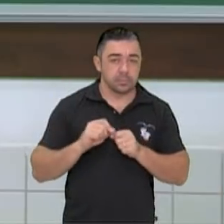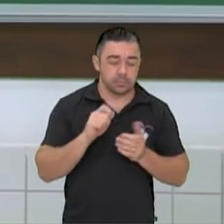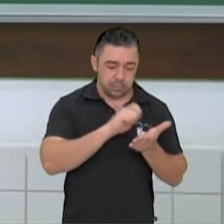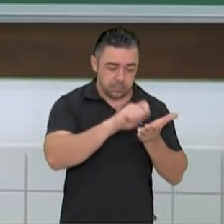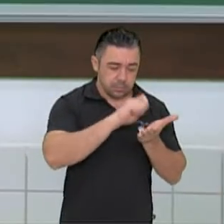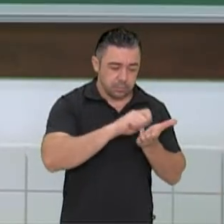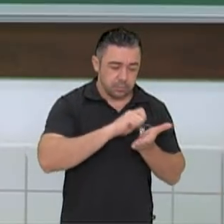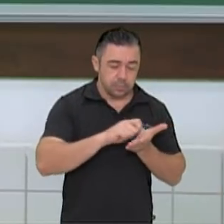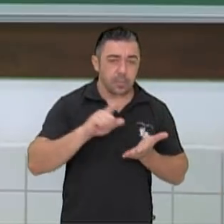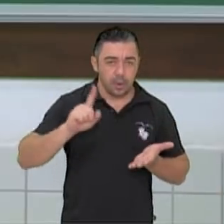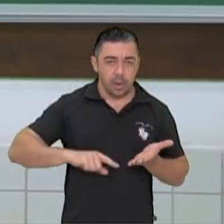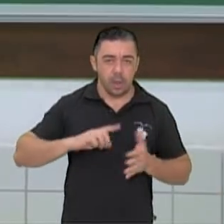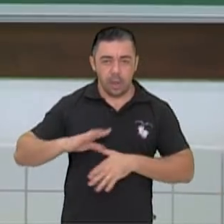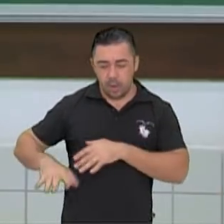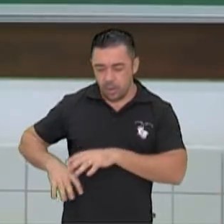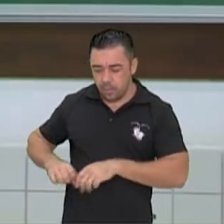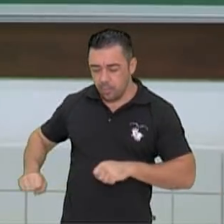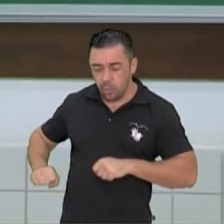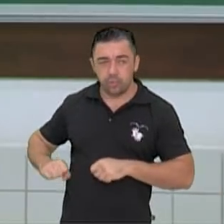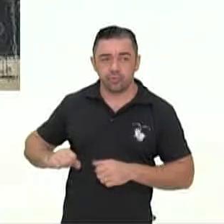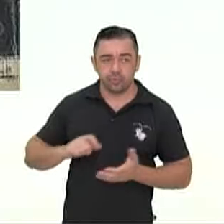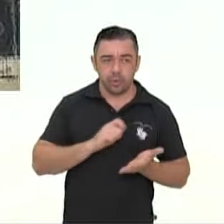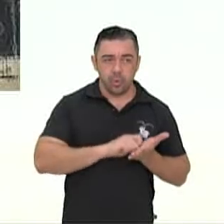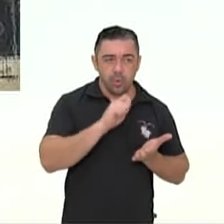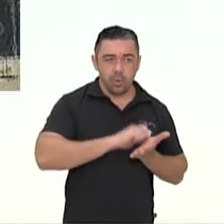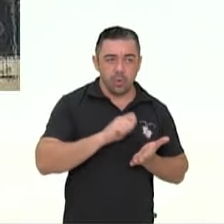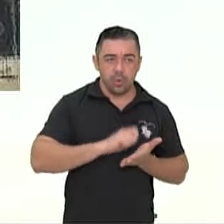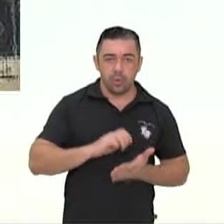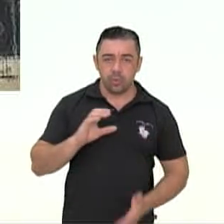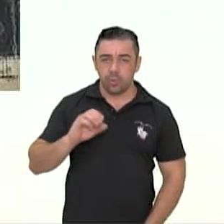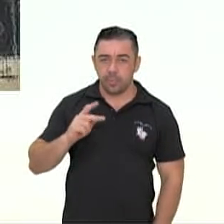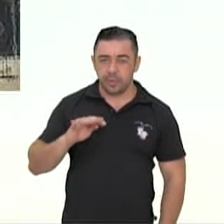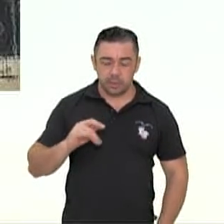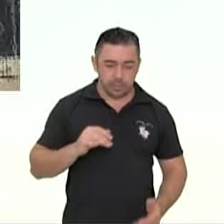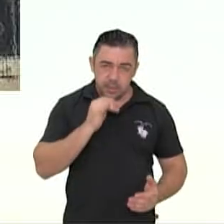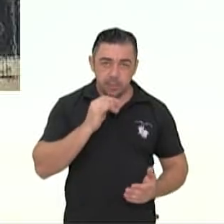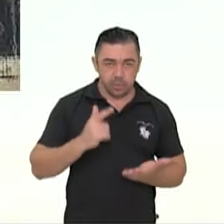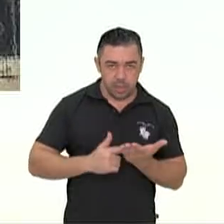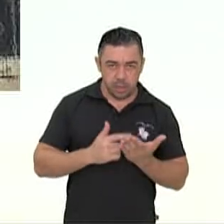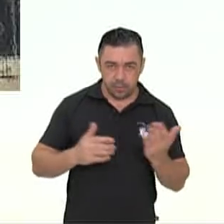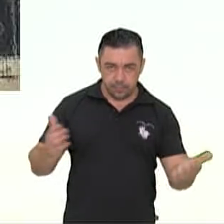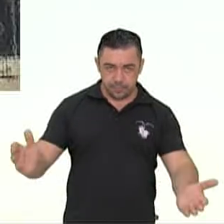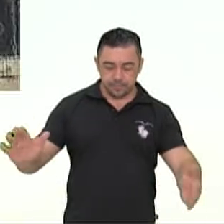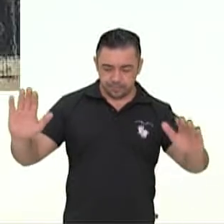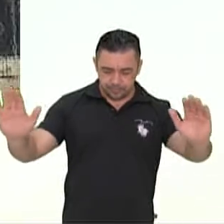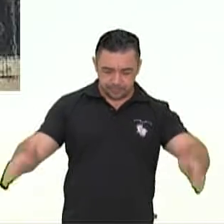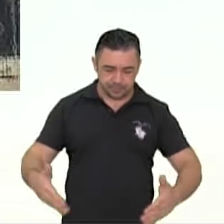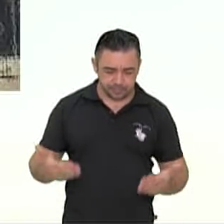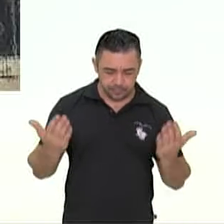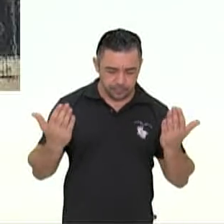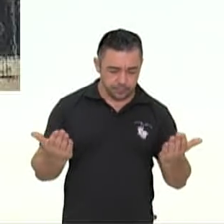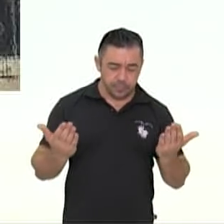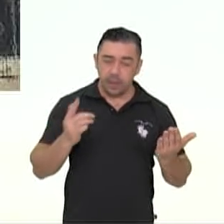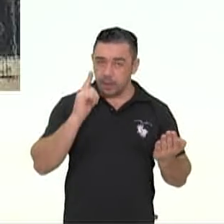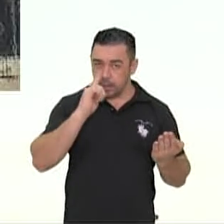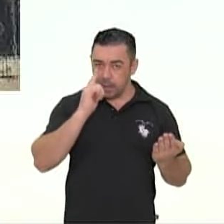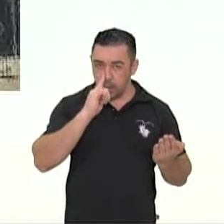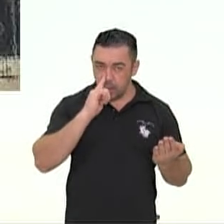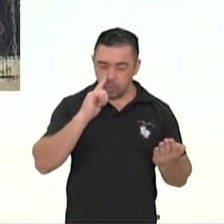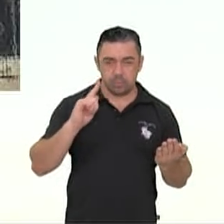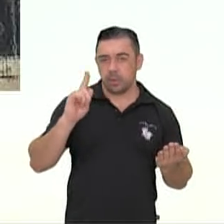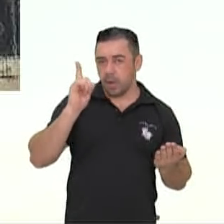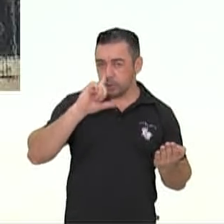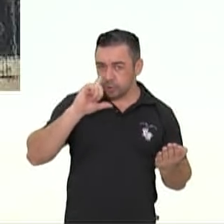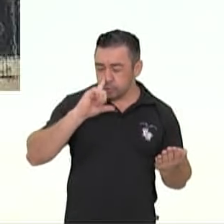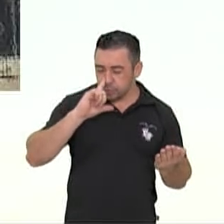chamados monges copistas, que é essa imagem que nós estamos vendo aqui. Pegava-se um livro escrito, um livro grego, um livro romano, um